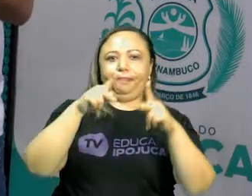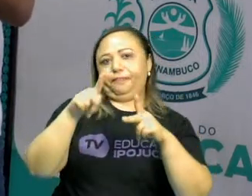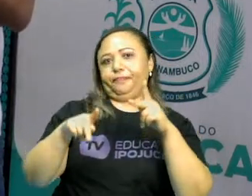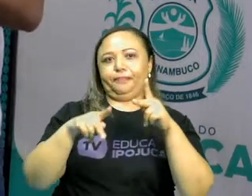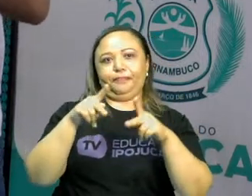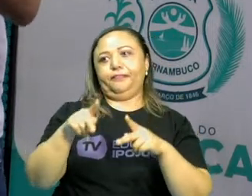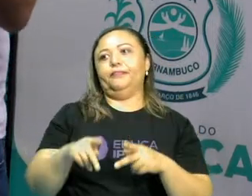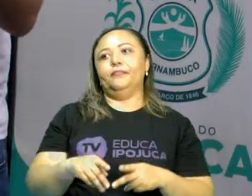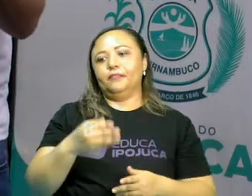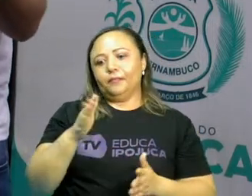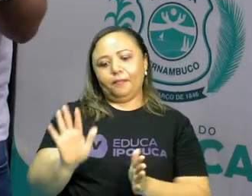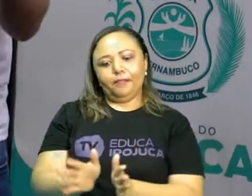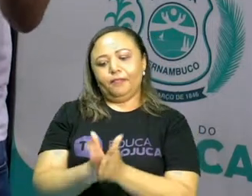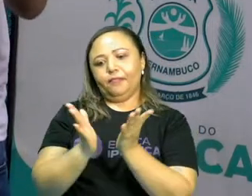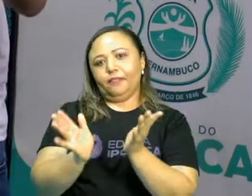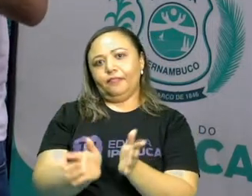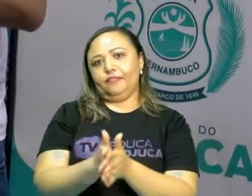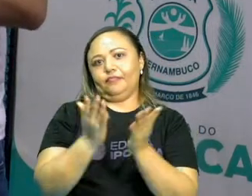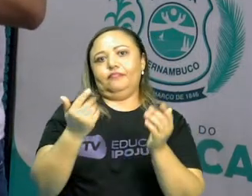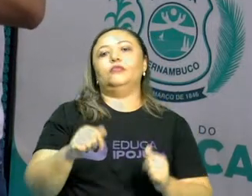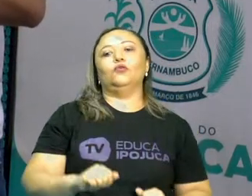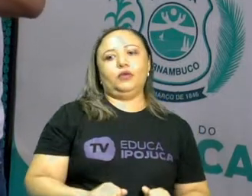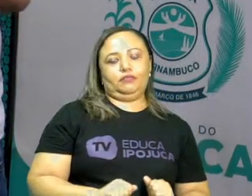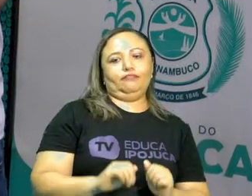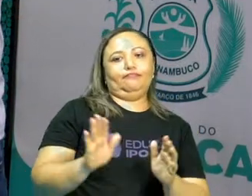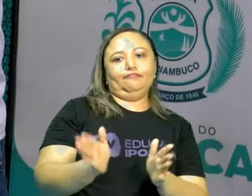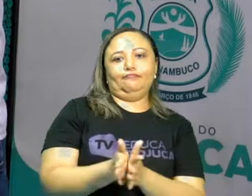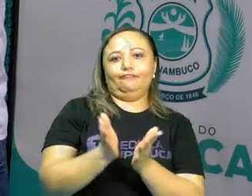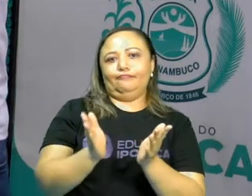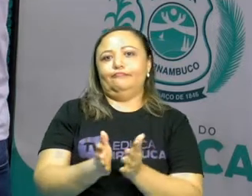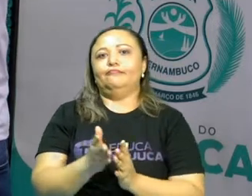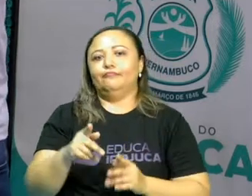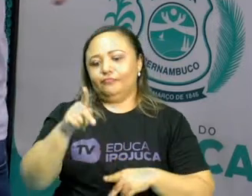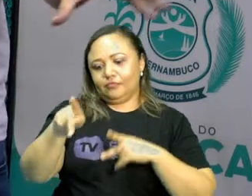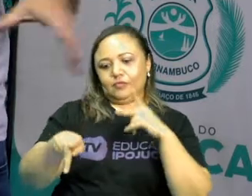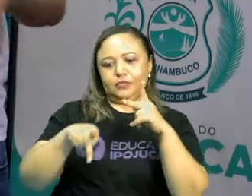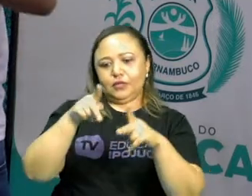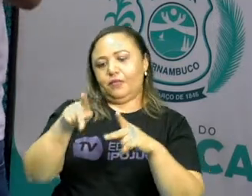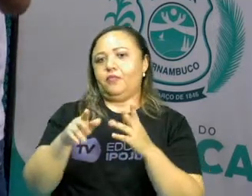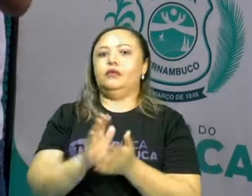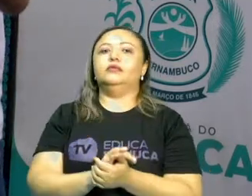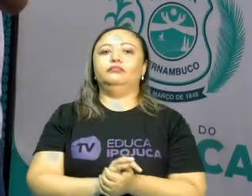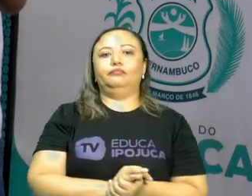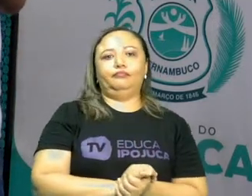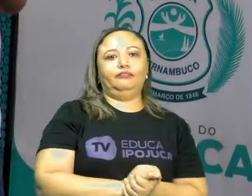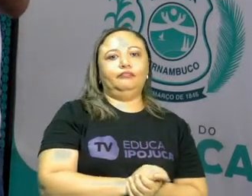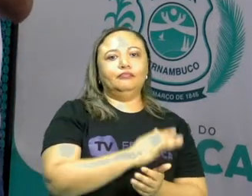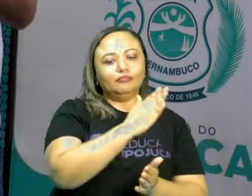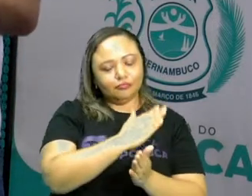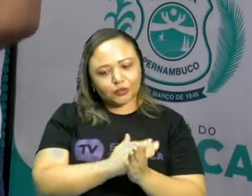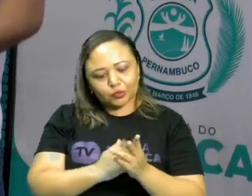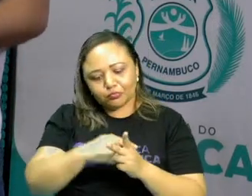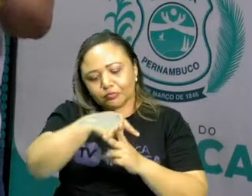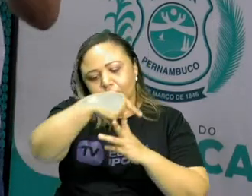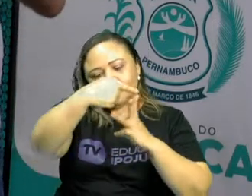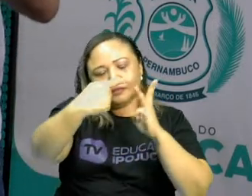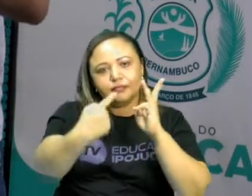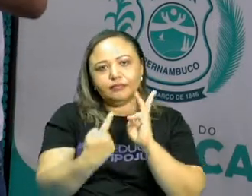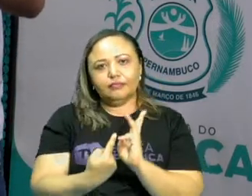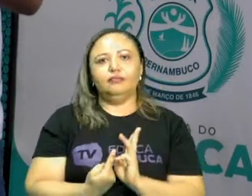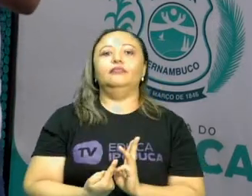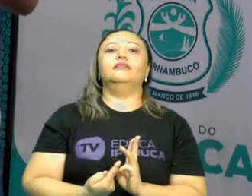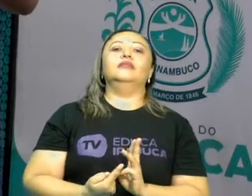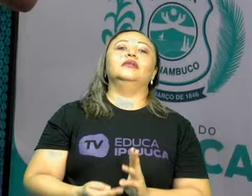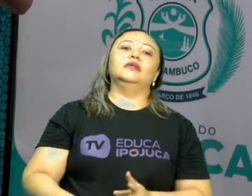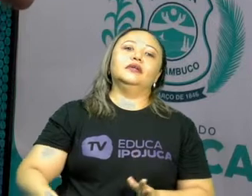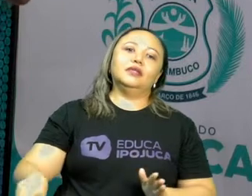né? Quem não era nobre, quem não era da igreja, fazia parte aí do resto da população, tá certo? Então,